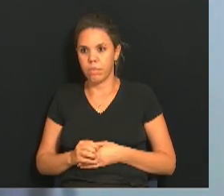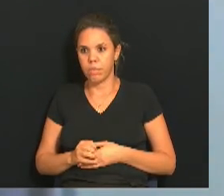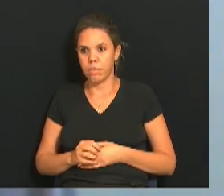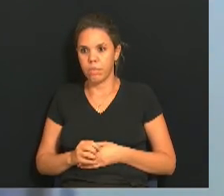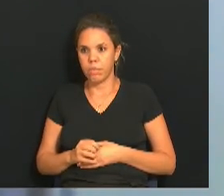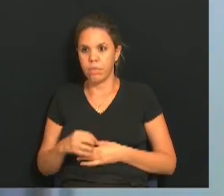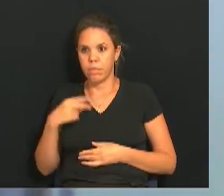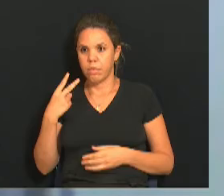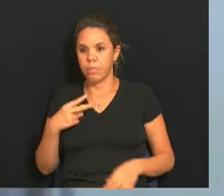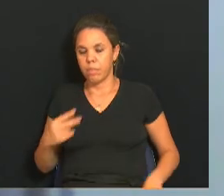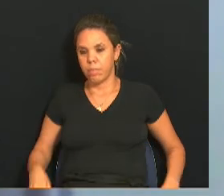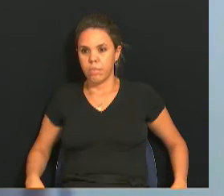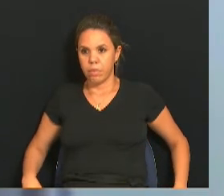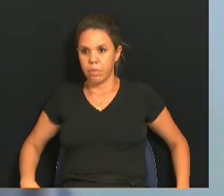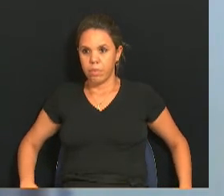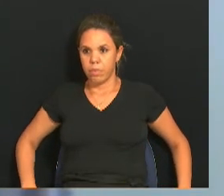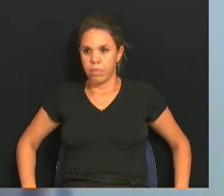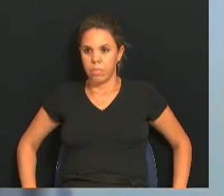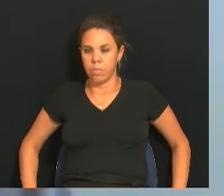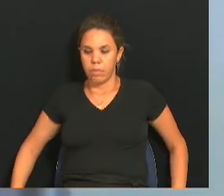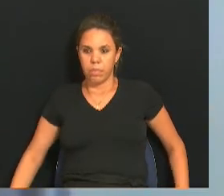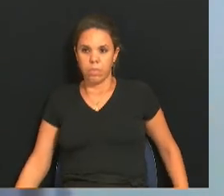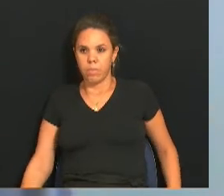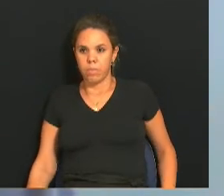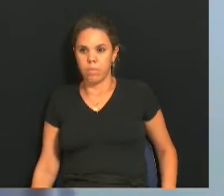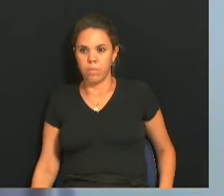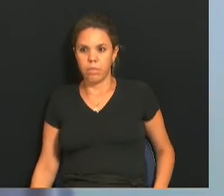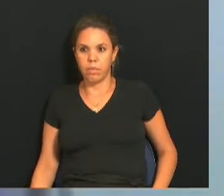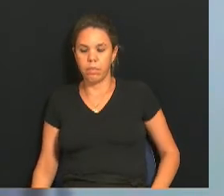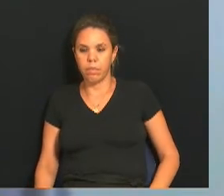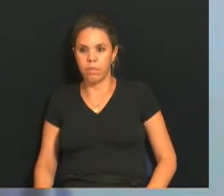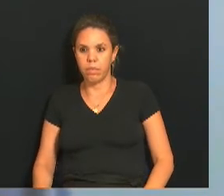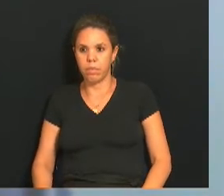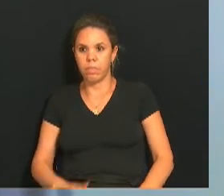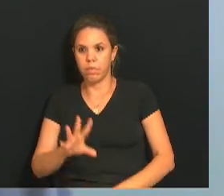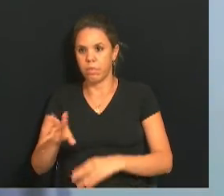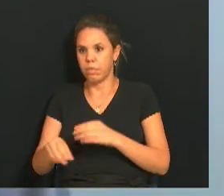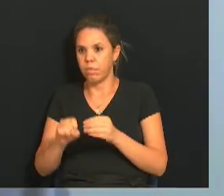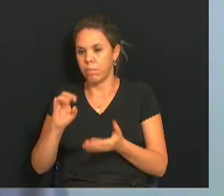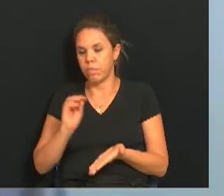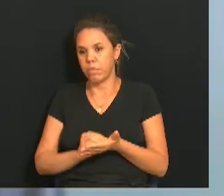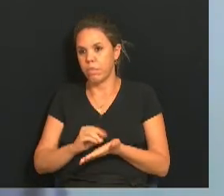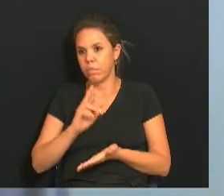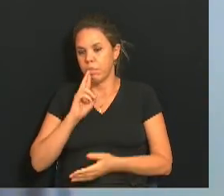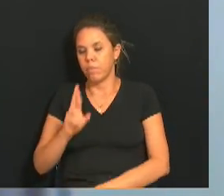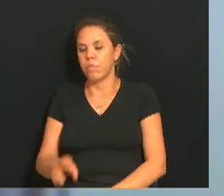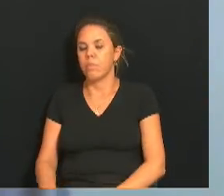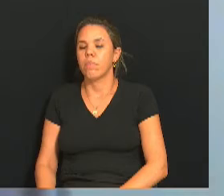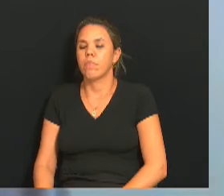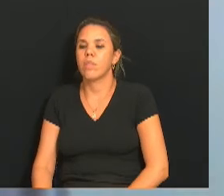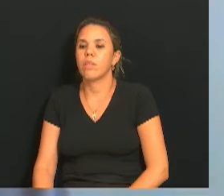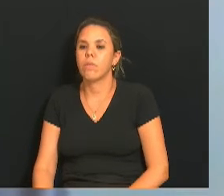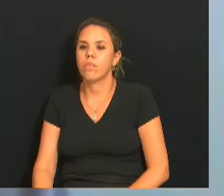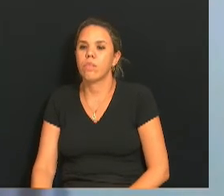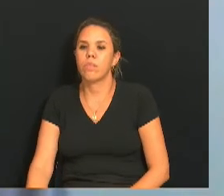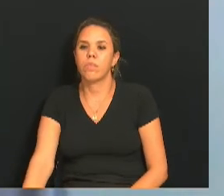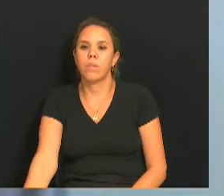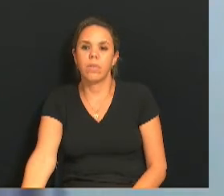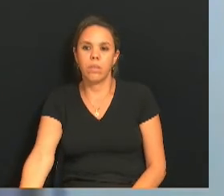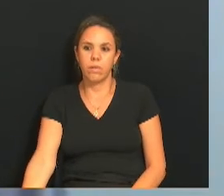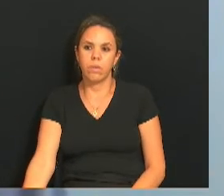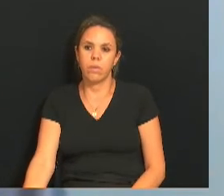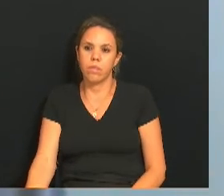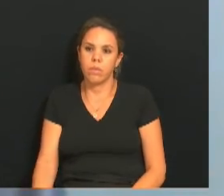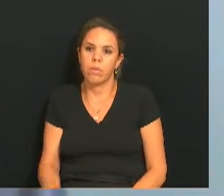acho que eu dei conta das questões que foram levantadas. Se ficou alguma coisa que eu não coloquei, eu